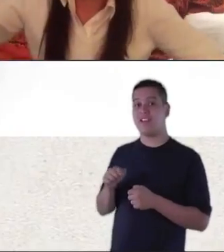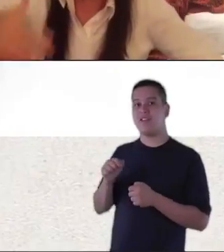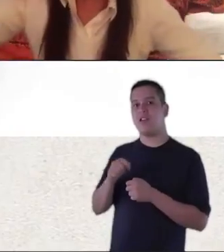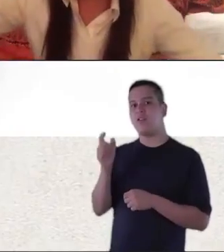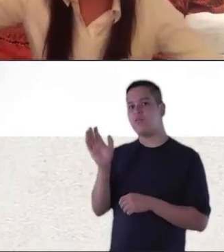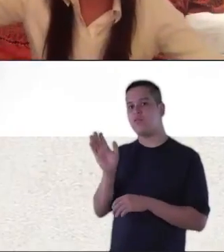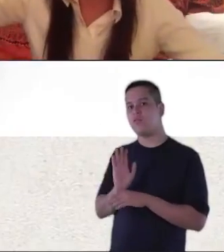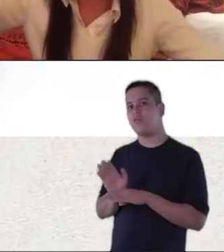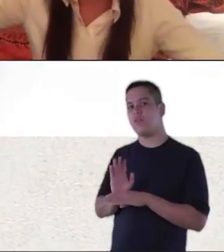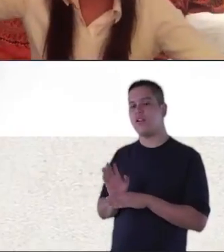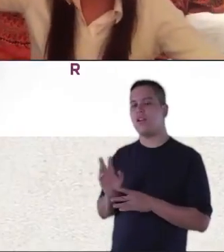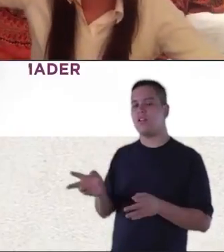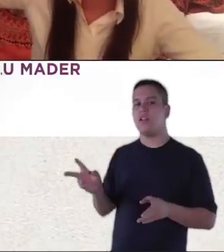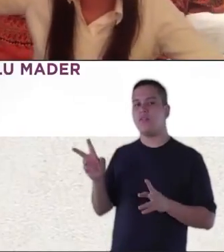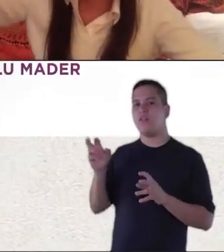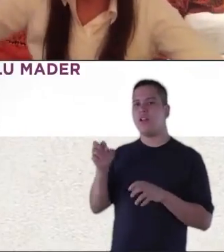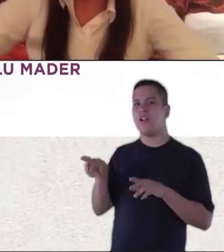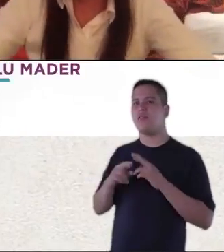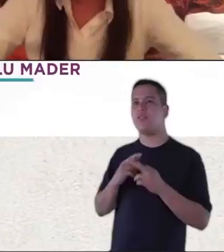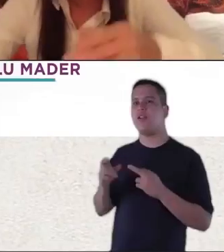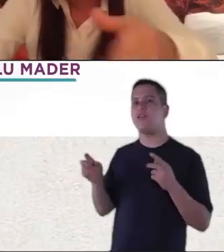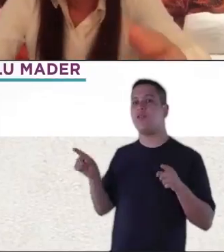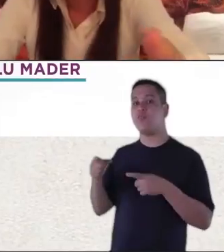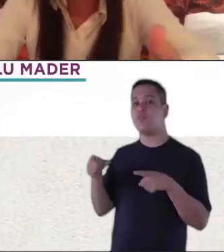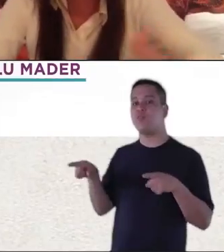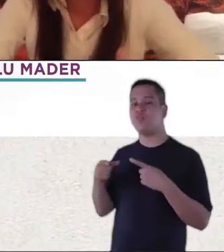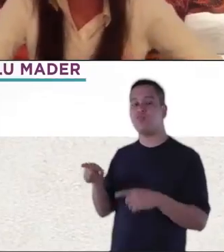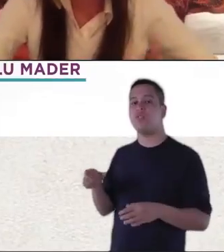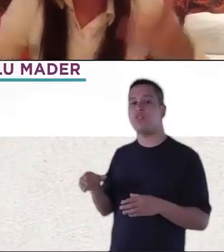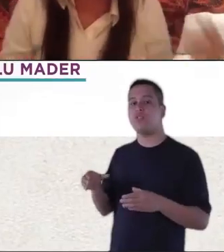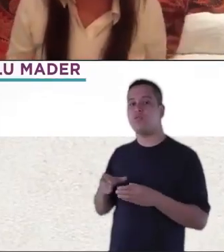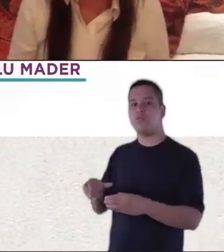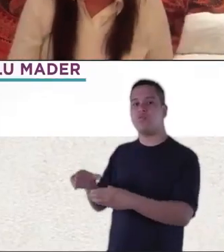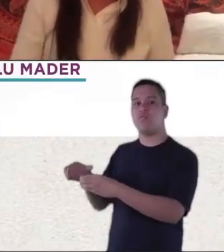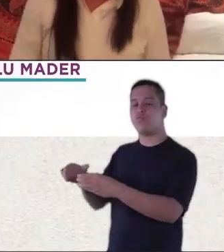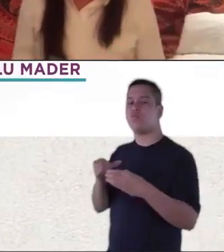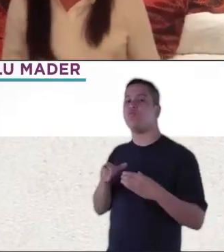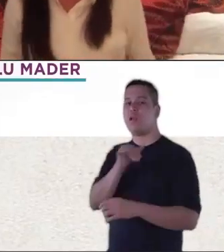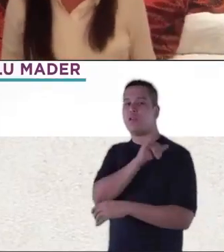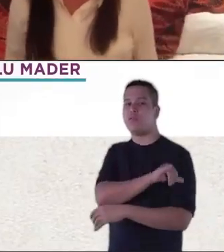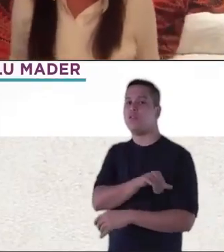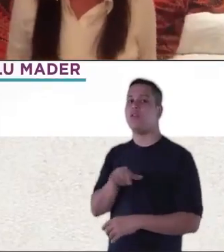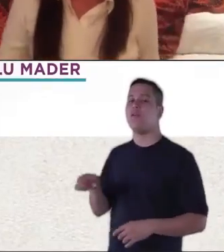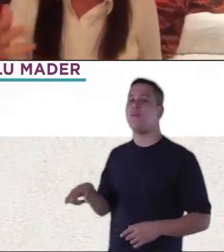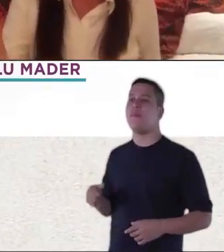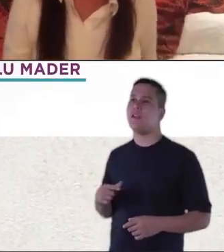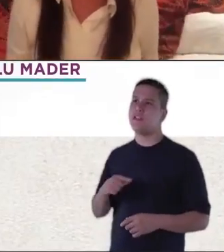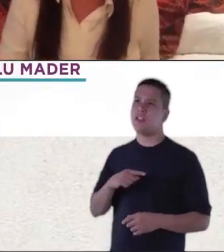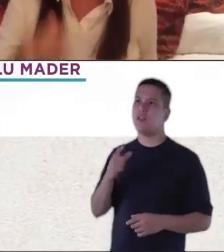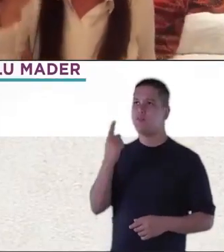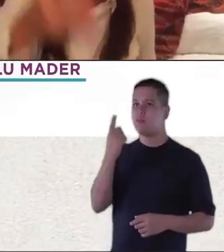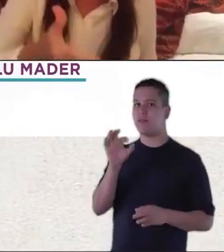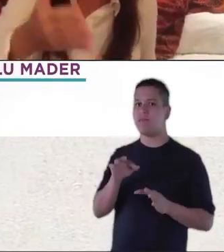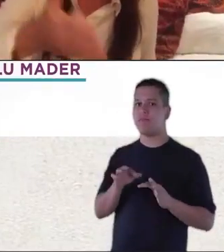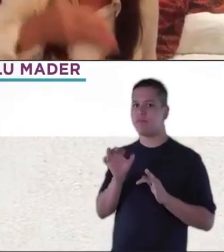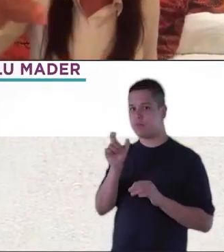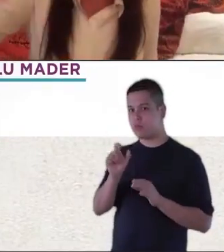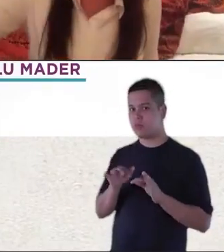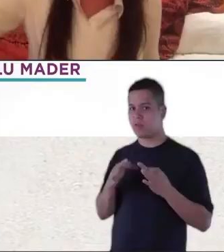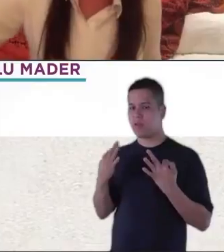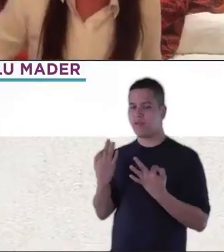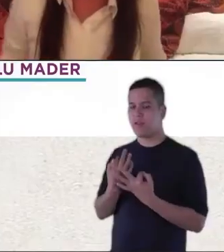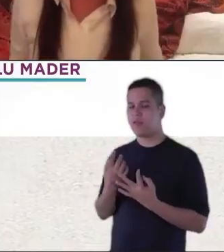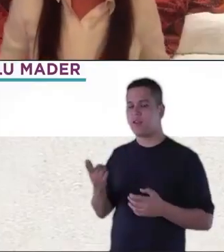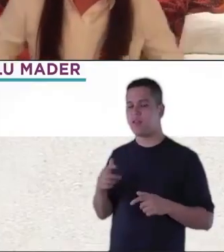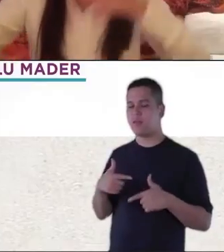jovens músicos de música clássica aqui das comunidades do Rio. A minha enteada, Nina, também trabalhava comigo, era assistente de direção. O filme eu dirigi